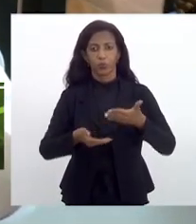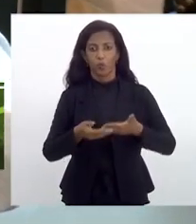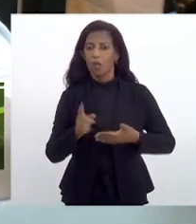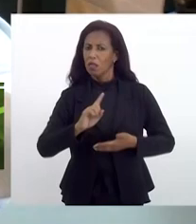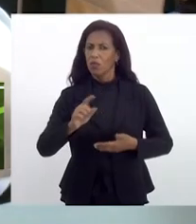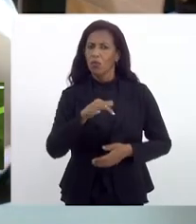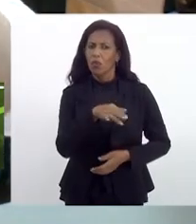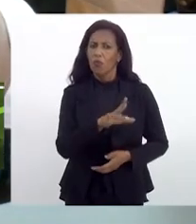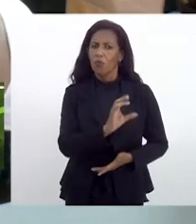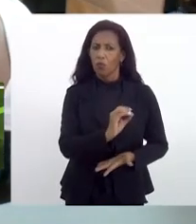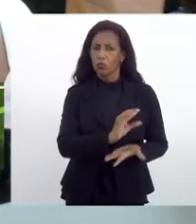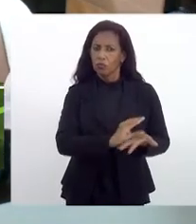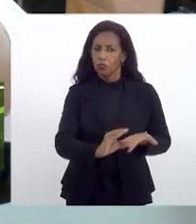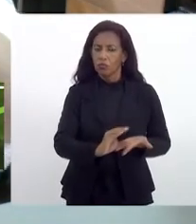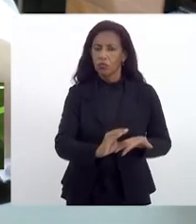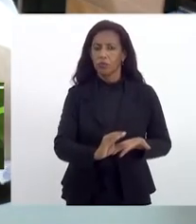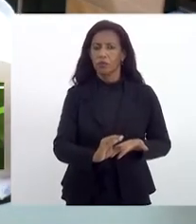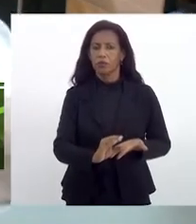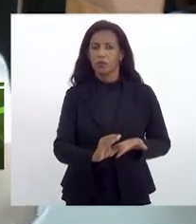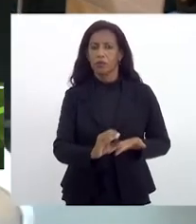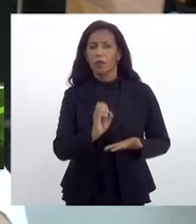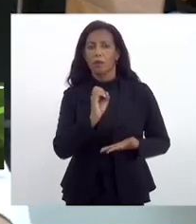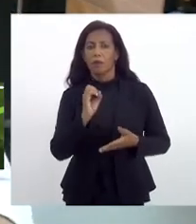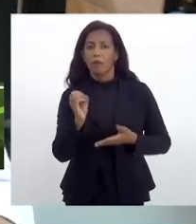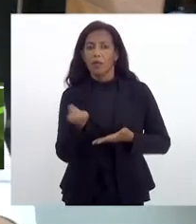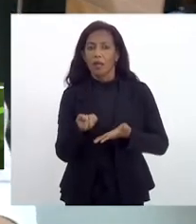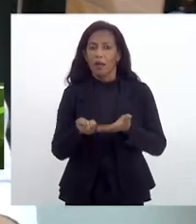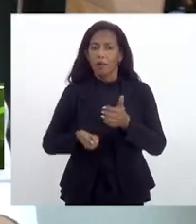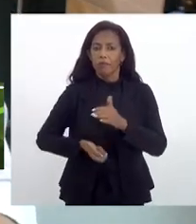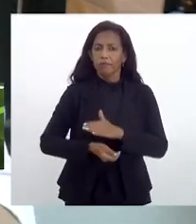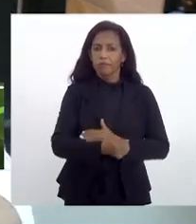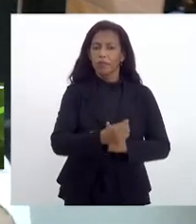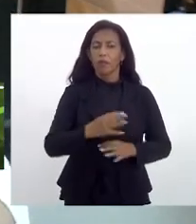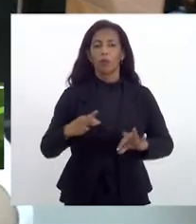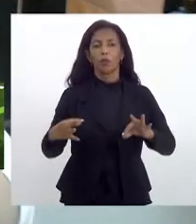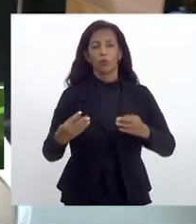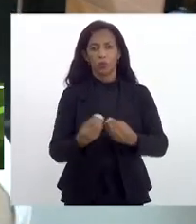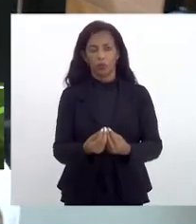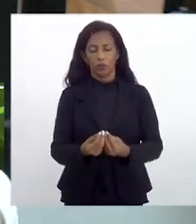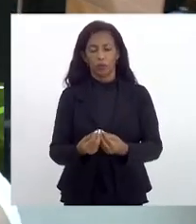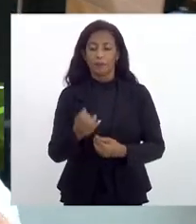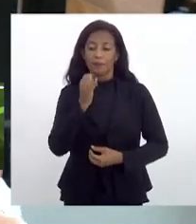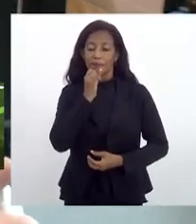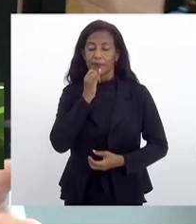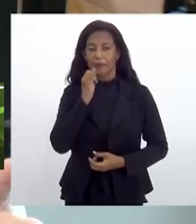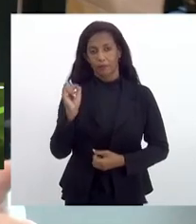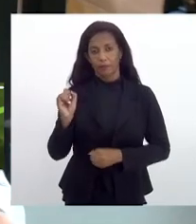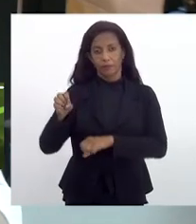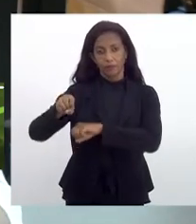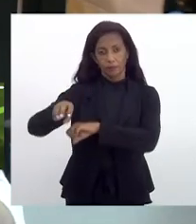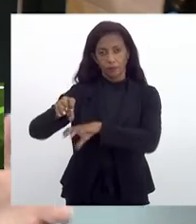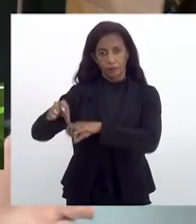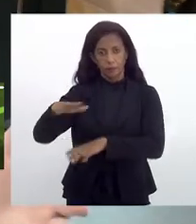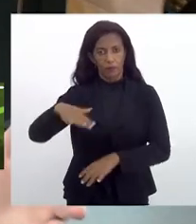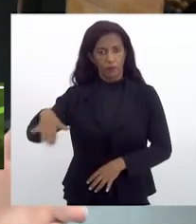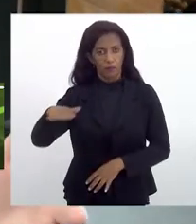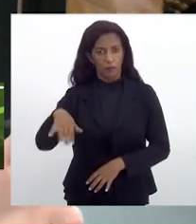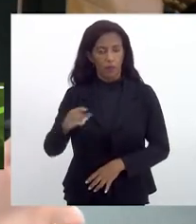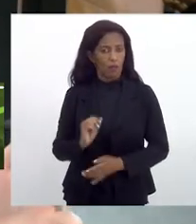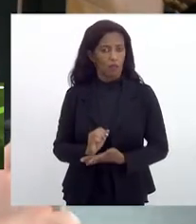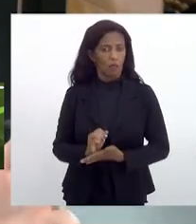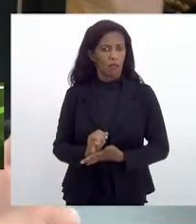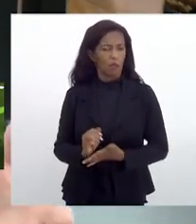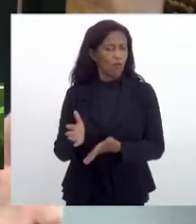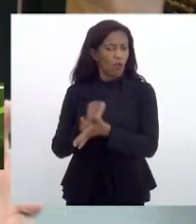fundos, mas das aplicações constitucionais como um todo. Por exemplo, na área da educação, nos últimos anos, não foi aplicado o mínimo